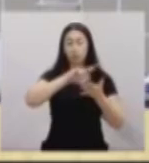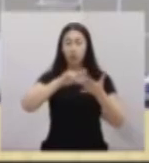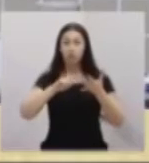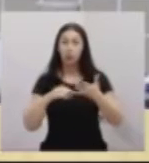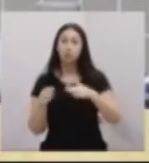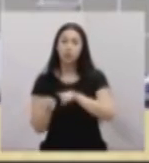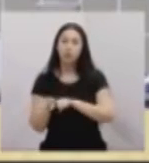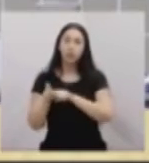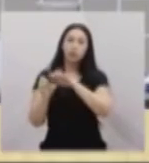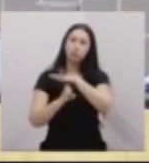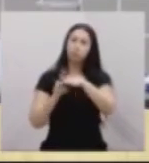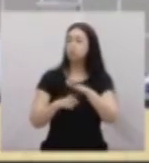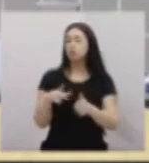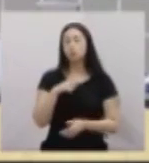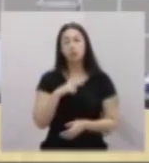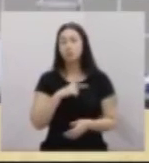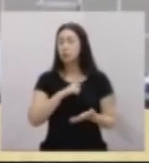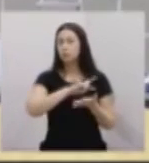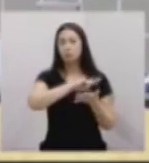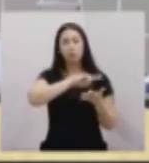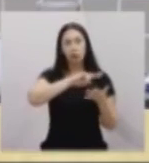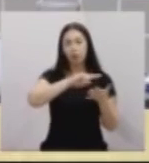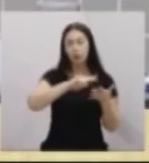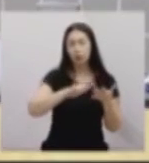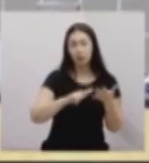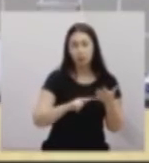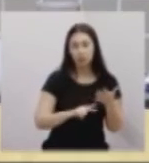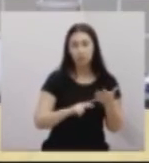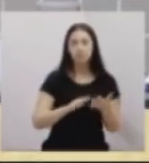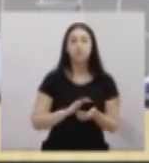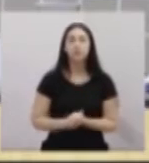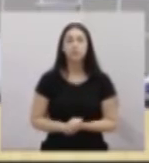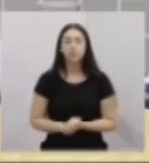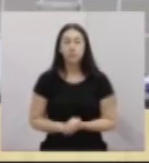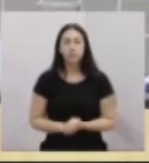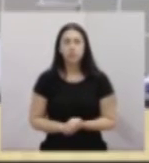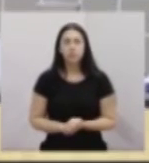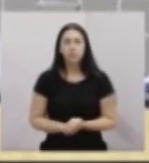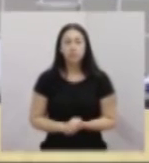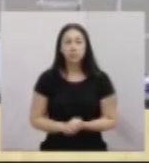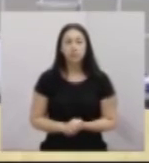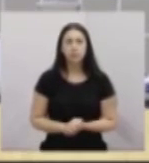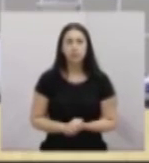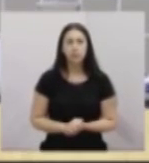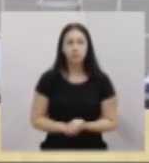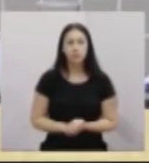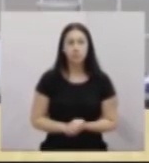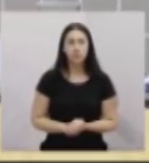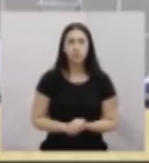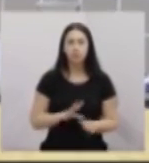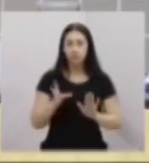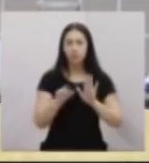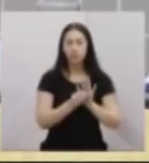empresas privadas, instituições públicas ou na prestação de trabalhos nas relações particulares. Feito esse